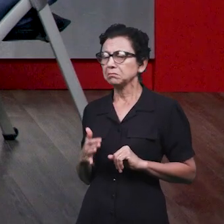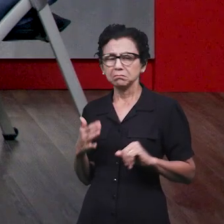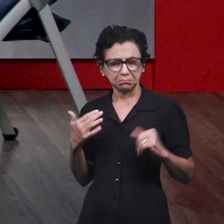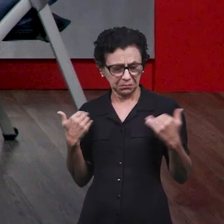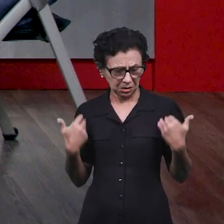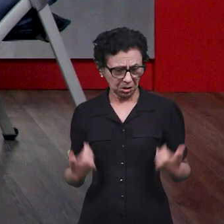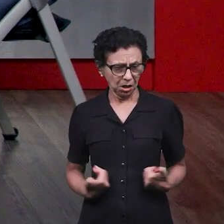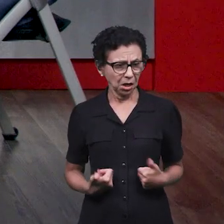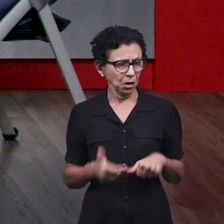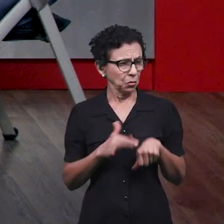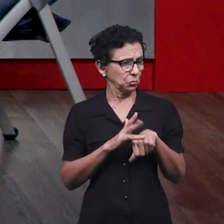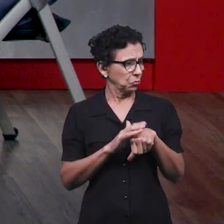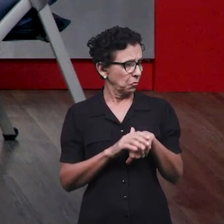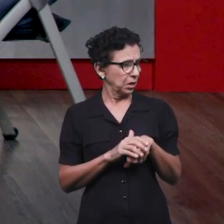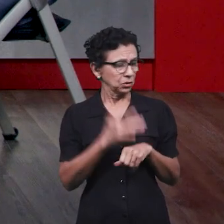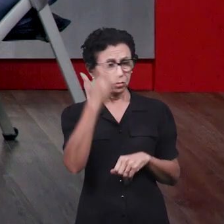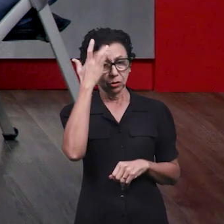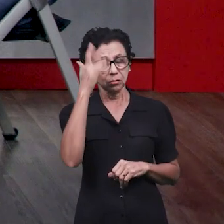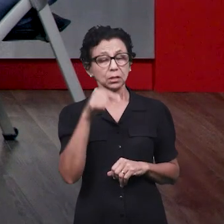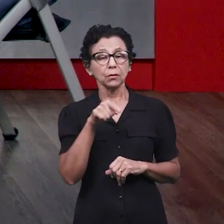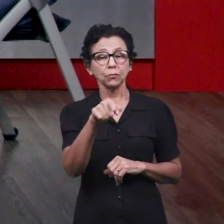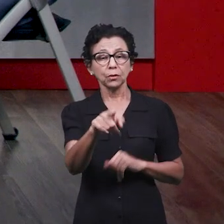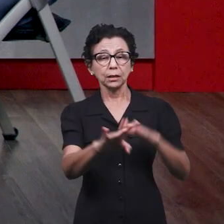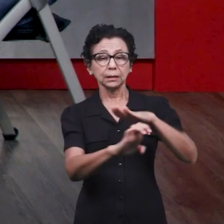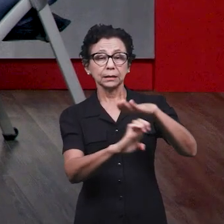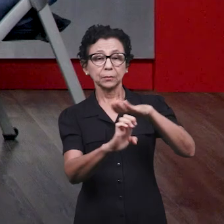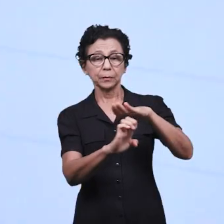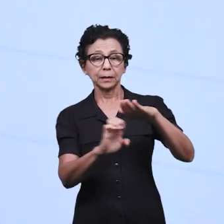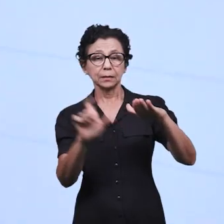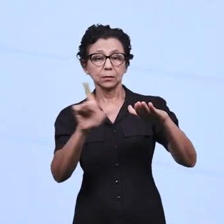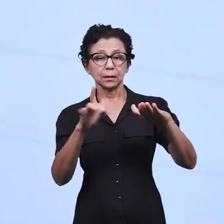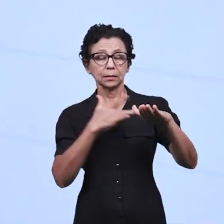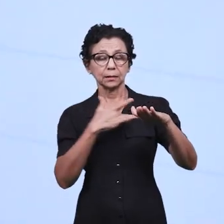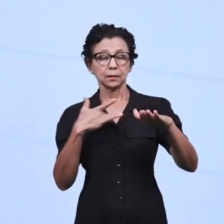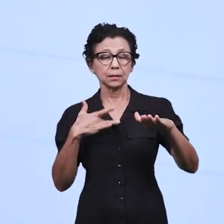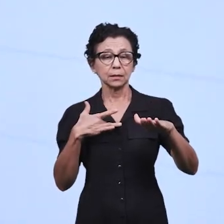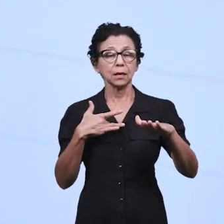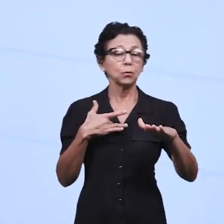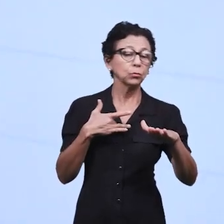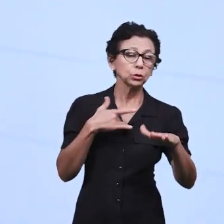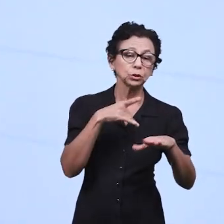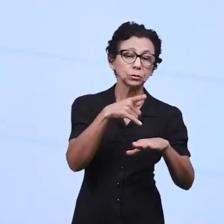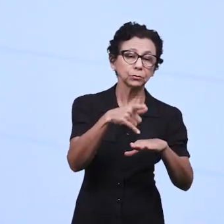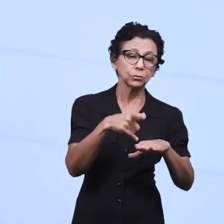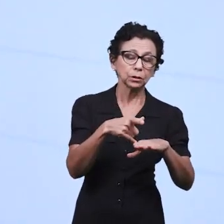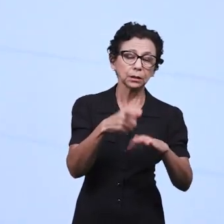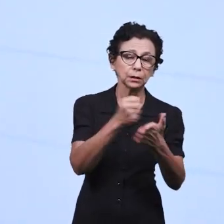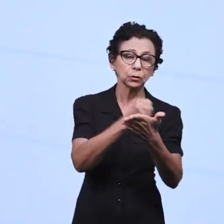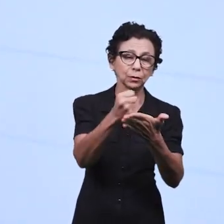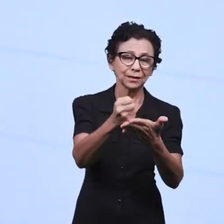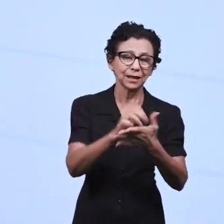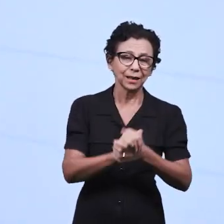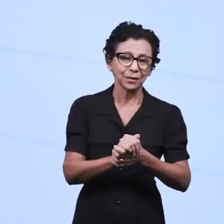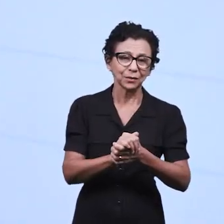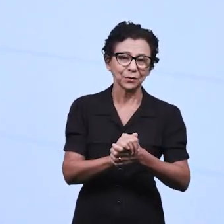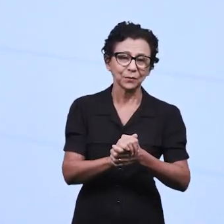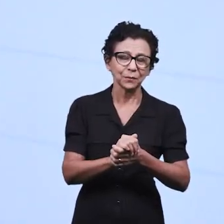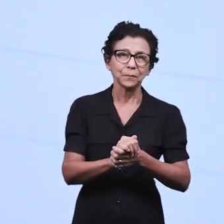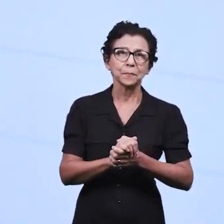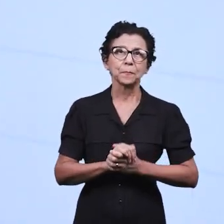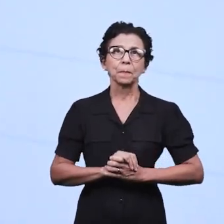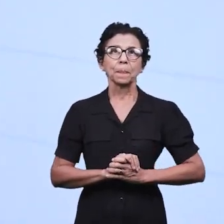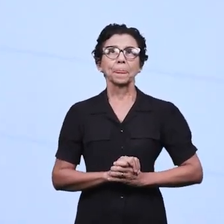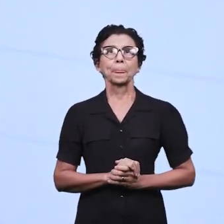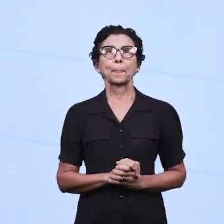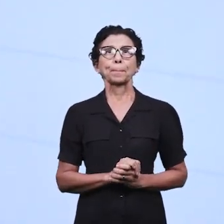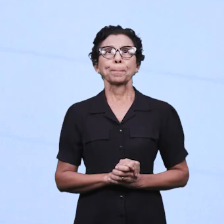contratação, a adesão desse plano de saúde, e não sei, e descobrir, eu não posso... O plano de saúde, muitas vezes ele faz isso. Ele fala assim, não,